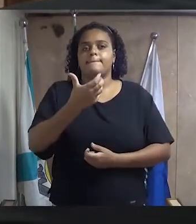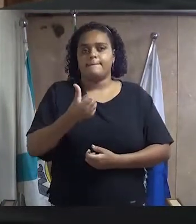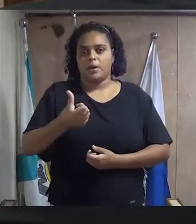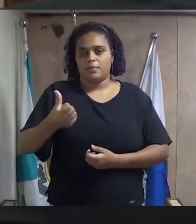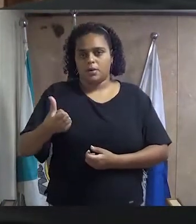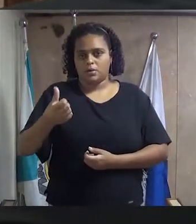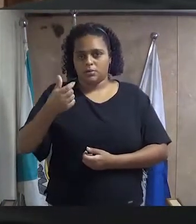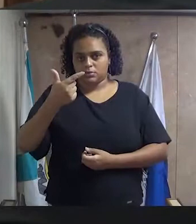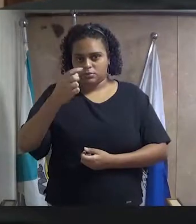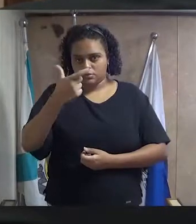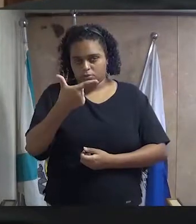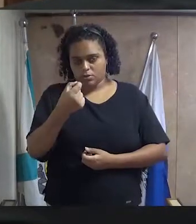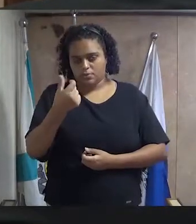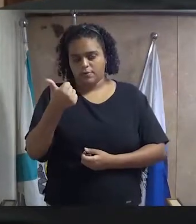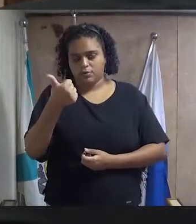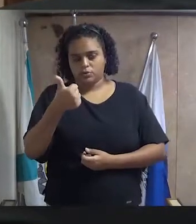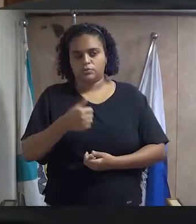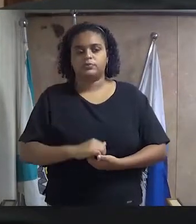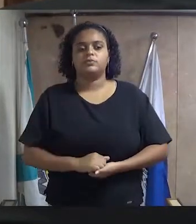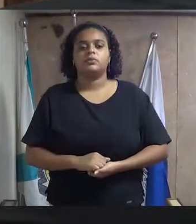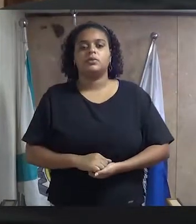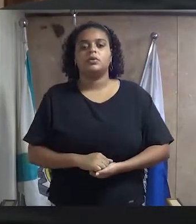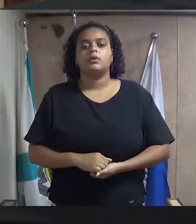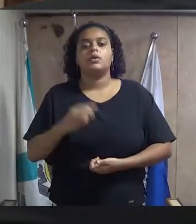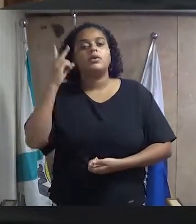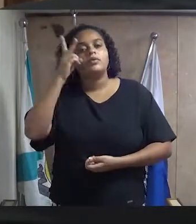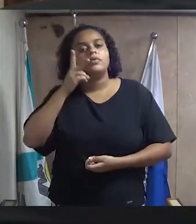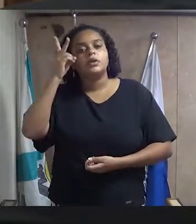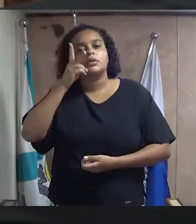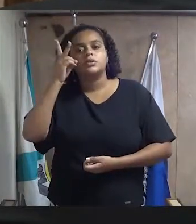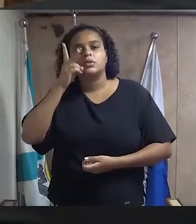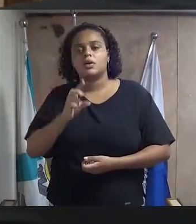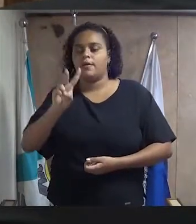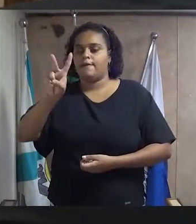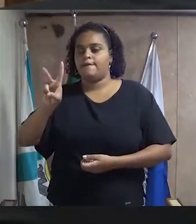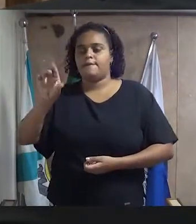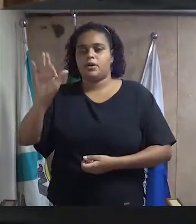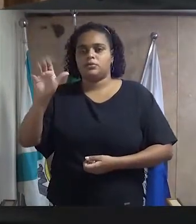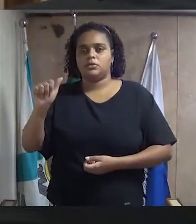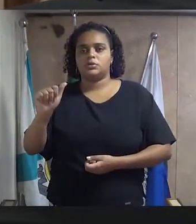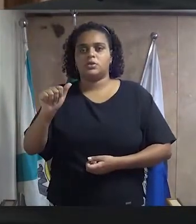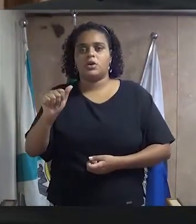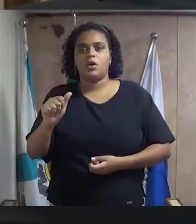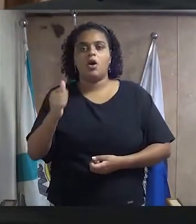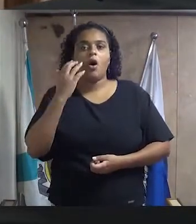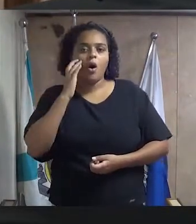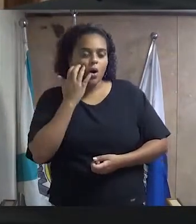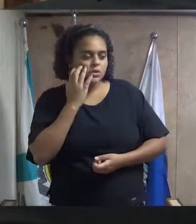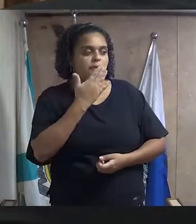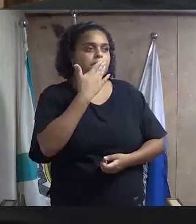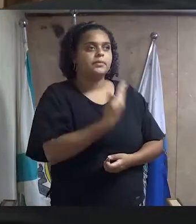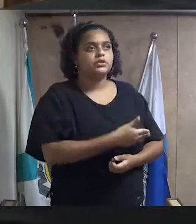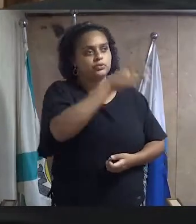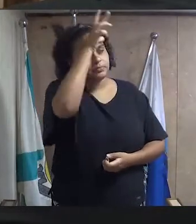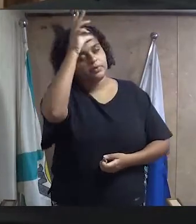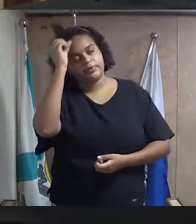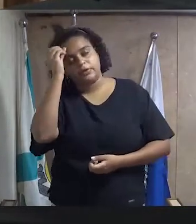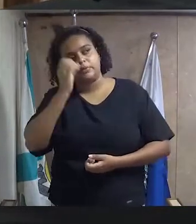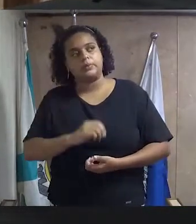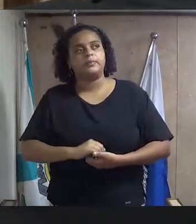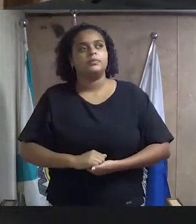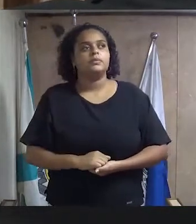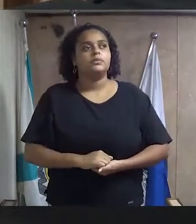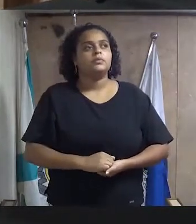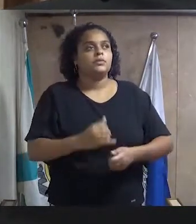066-2021, do excelentíssimo senhor vereador Valdeci Nunes Rosa, solicitando ao excelentíssimo senhor